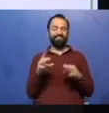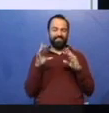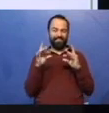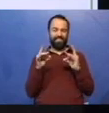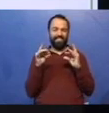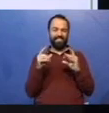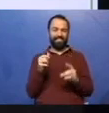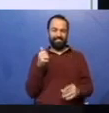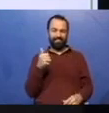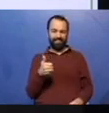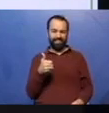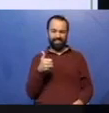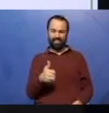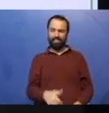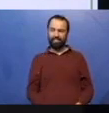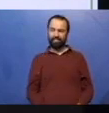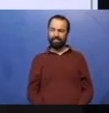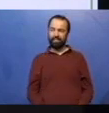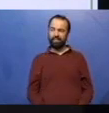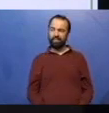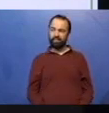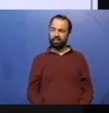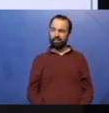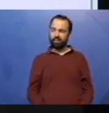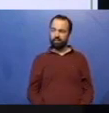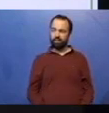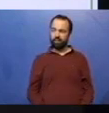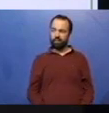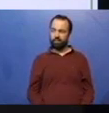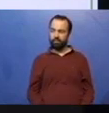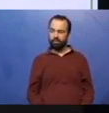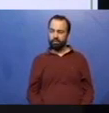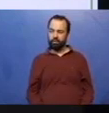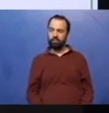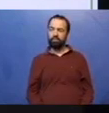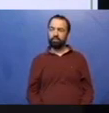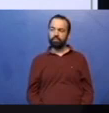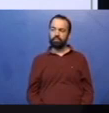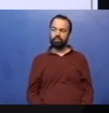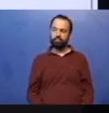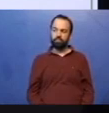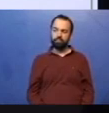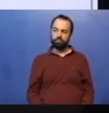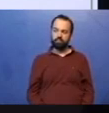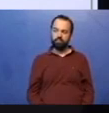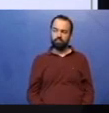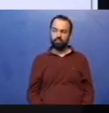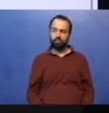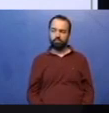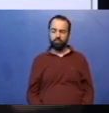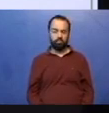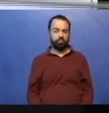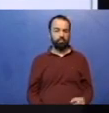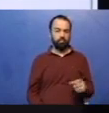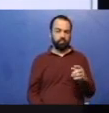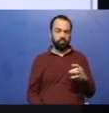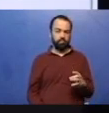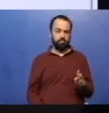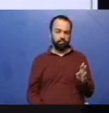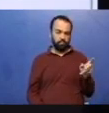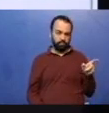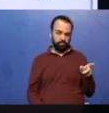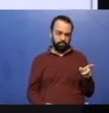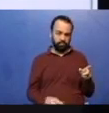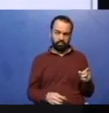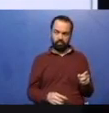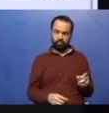líquido. Muito bem. Lembra aqui, ó, do exemplo que eu dei da tampinha da panela? O outro,